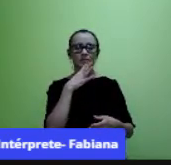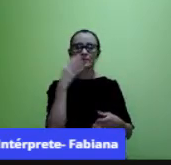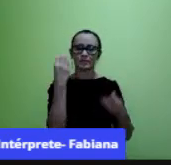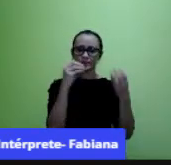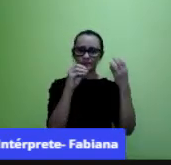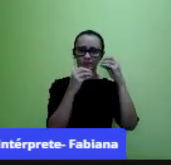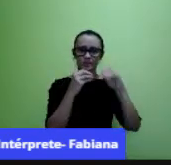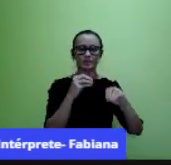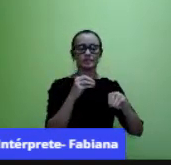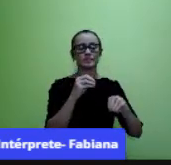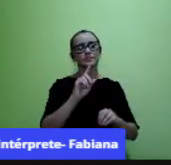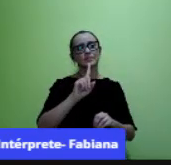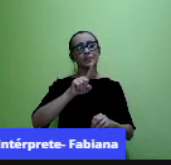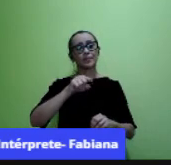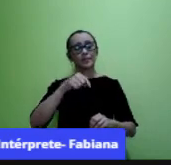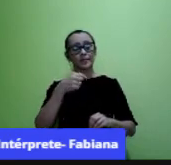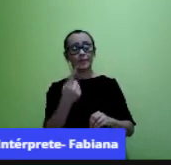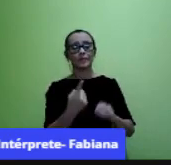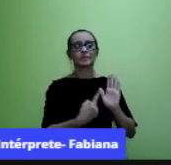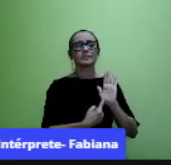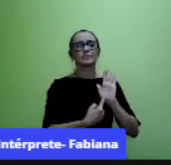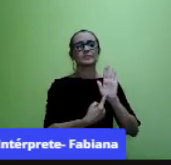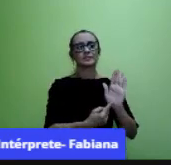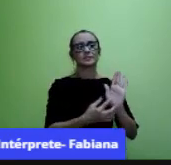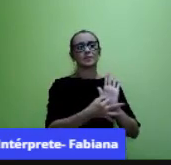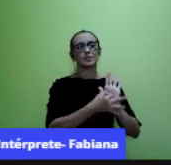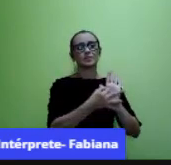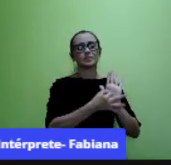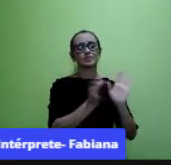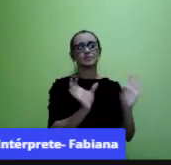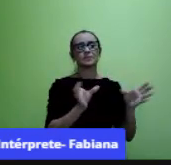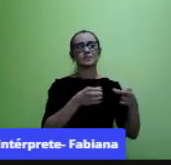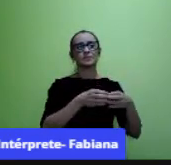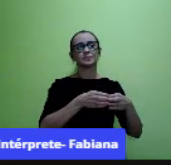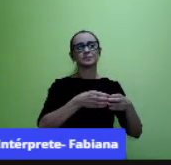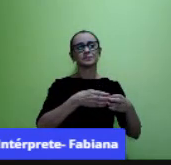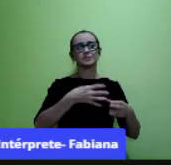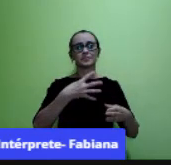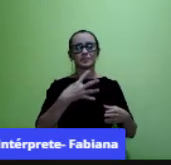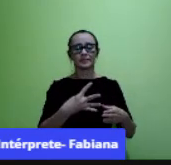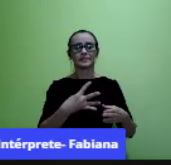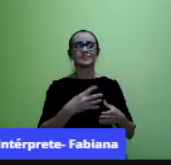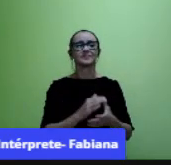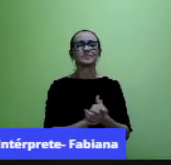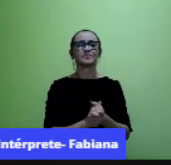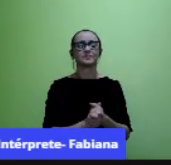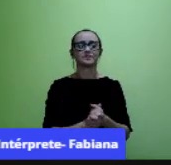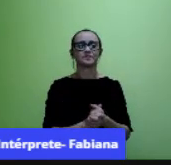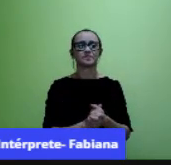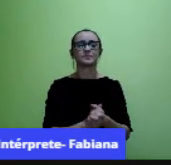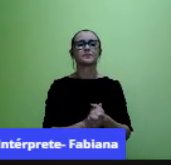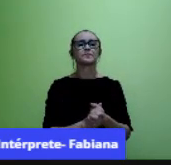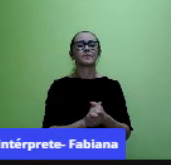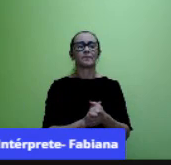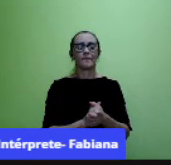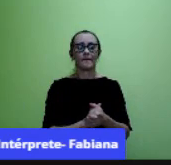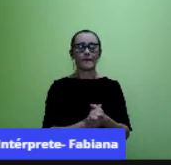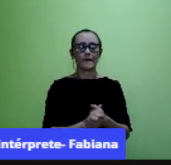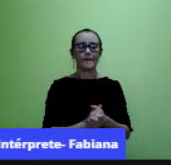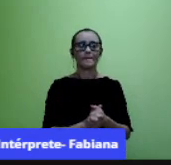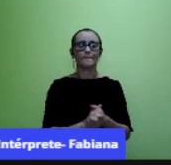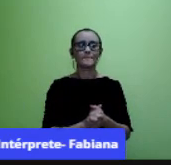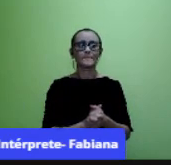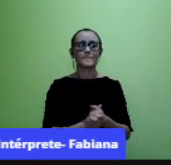agora, no próximo slide, eu vou mostrar qual é a sugestão para o grupo 4. Pode trazer lá, por favor, professor. Isso.